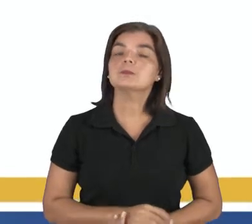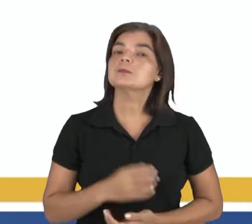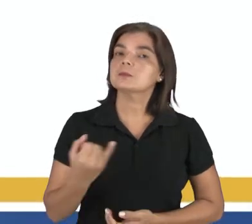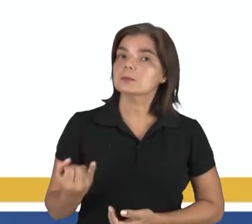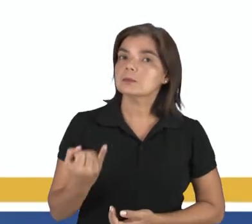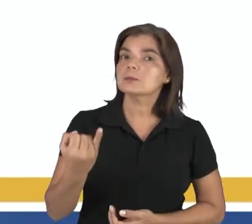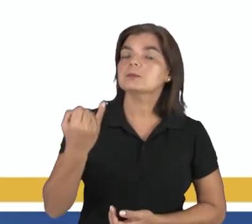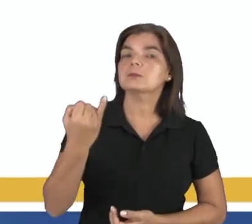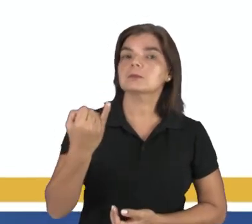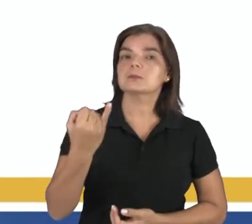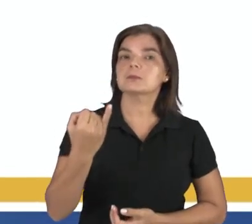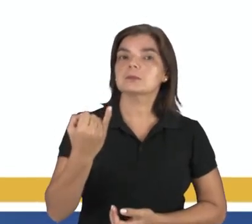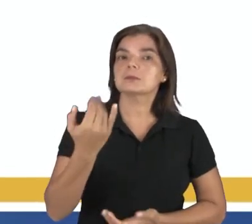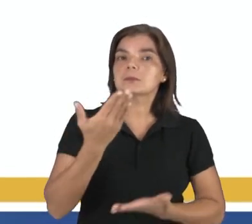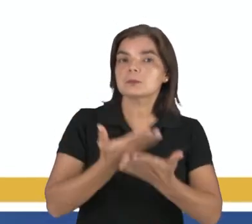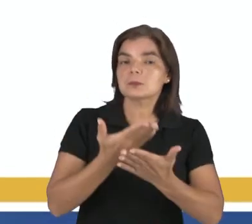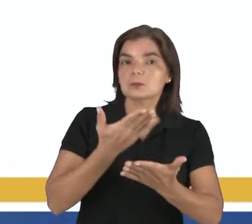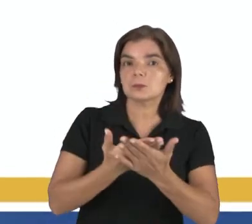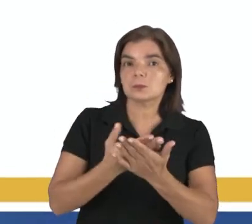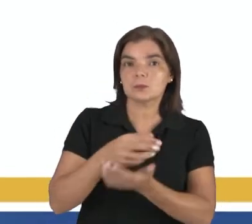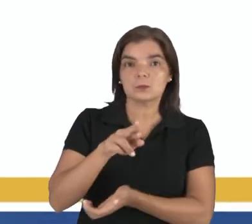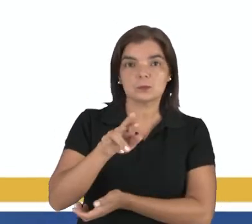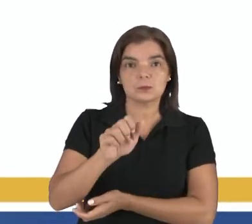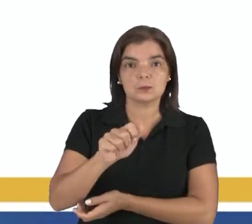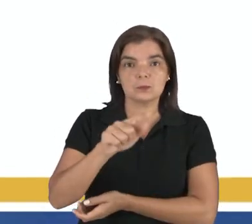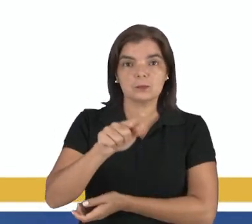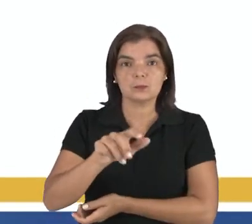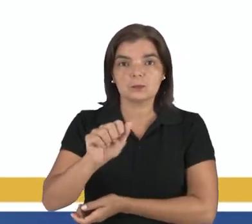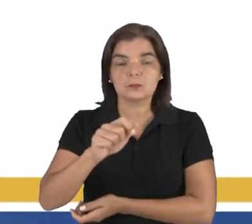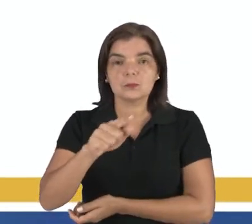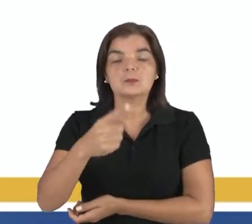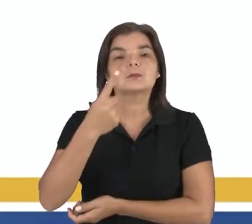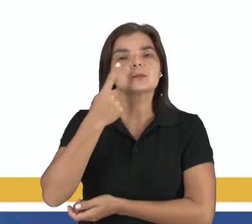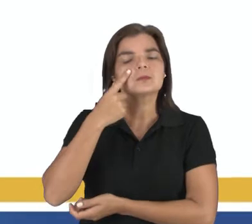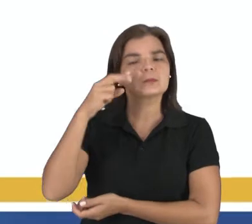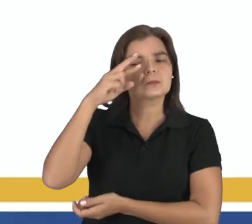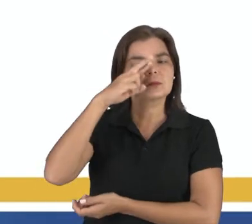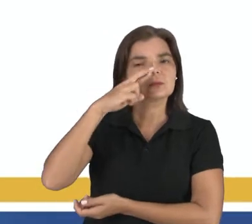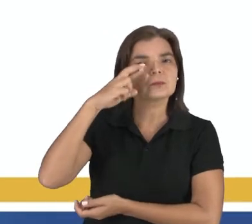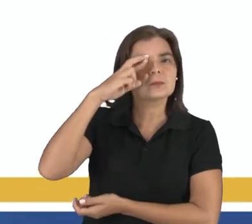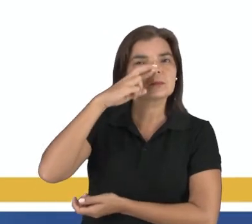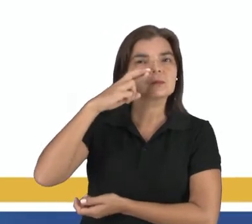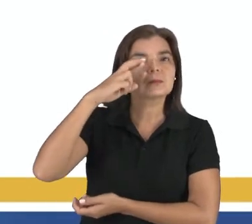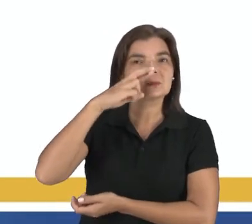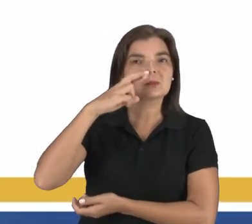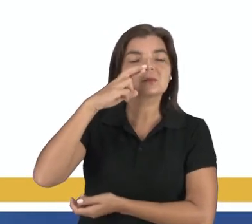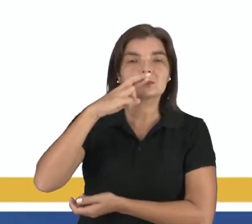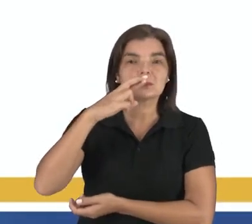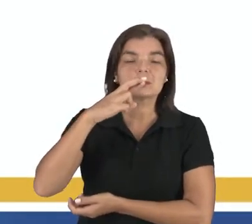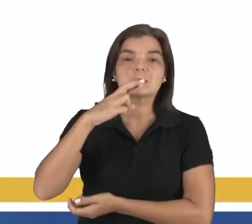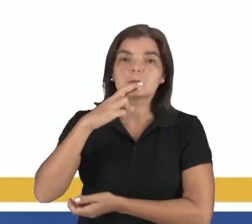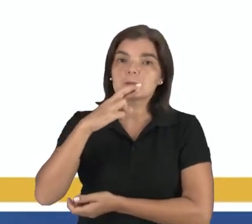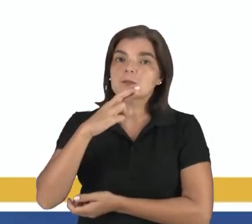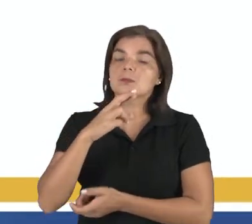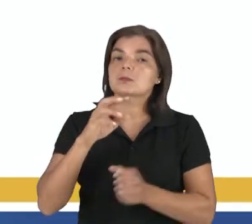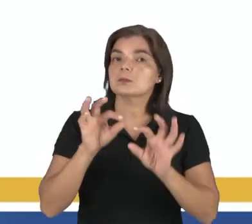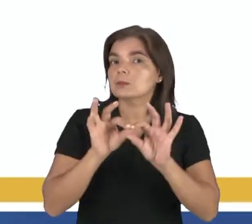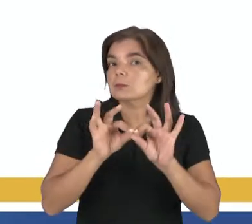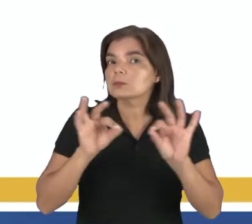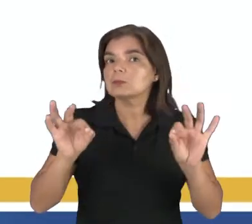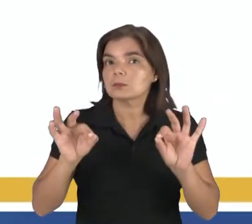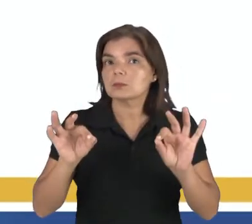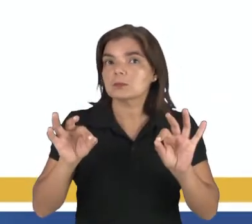fator importante quando se trabalha razão é que nós devemos observar a sua unidade de